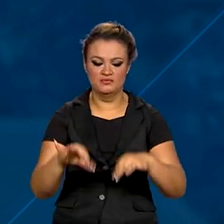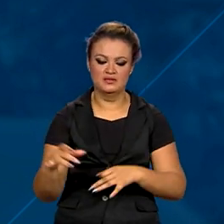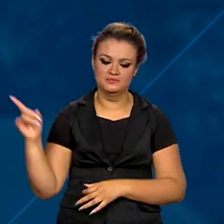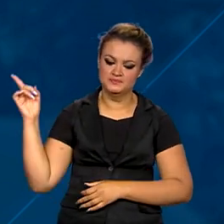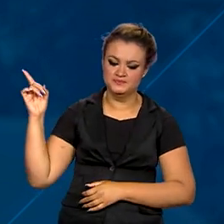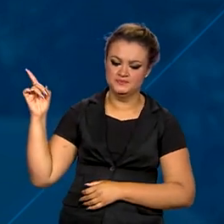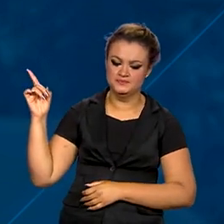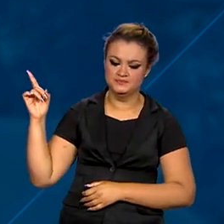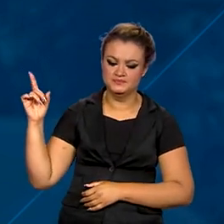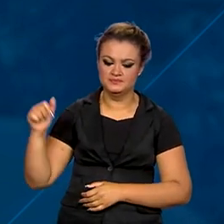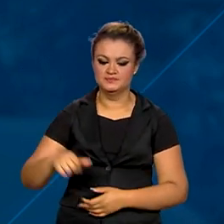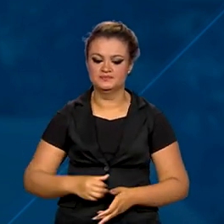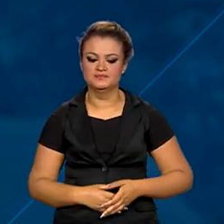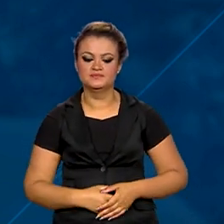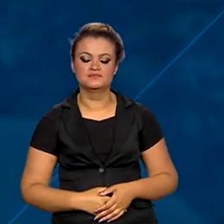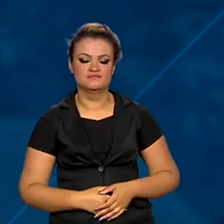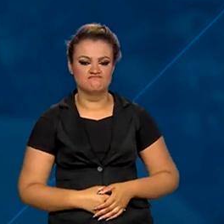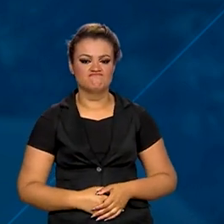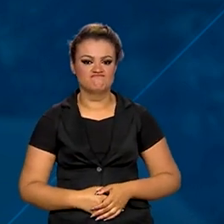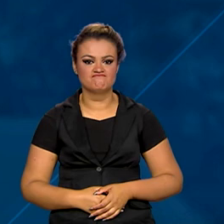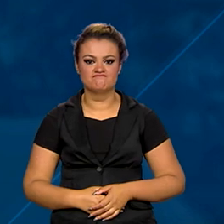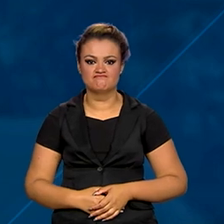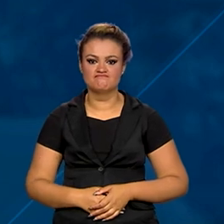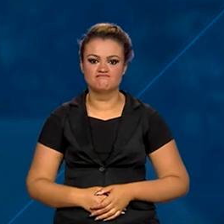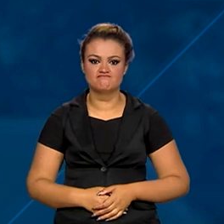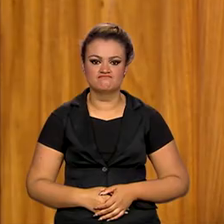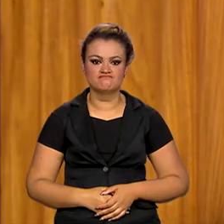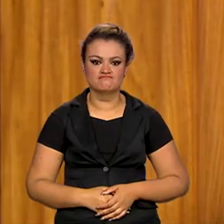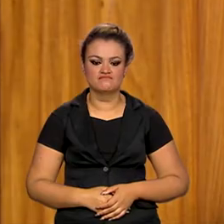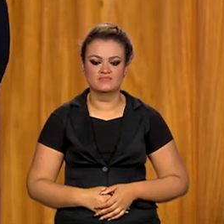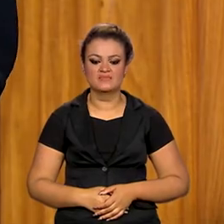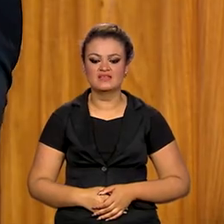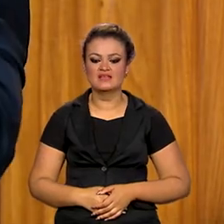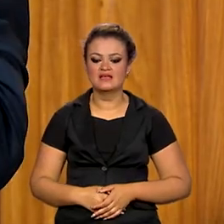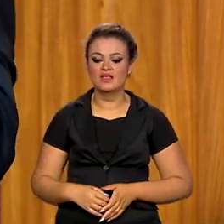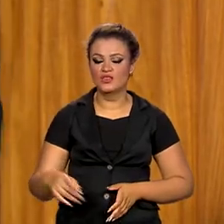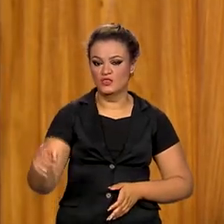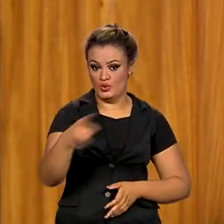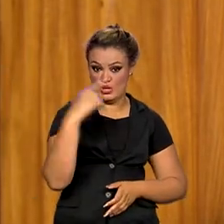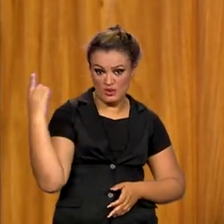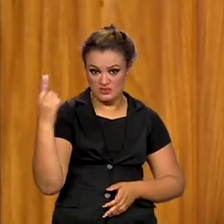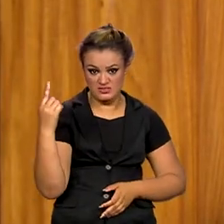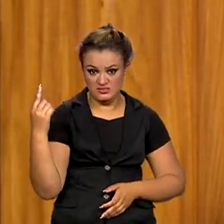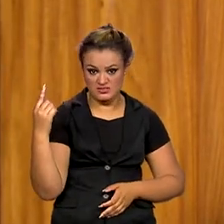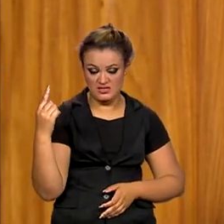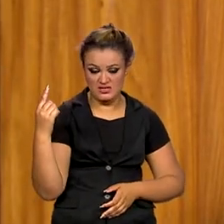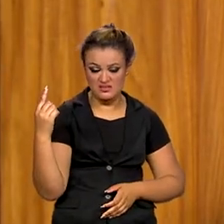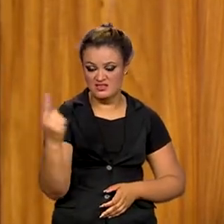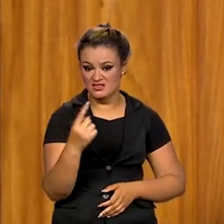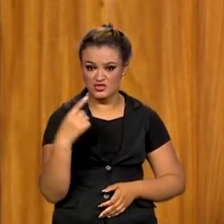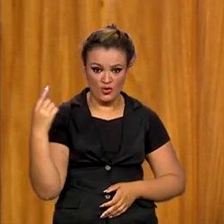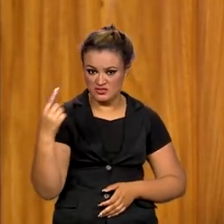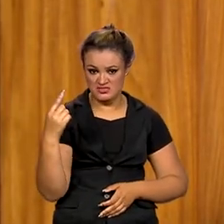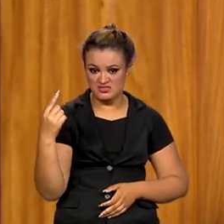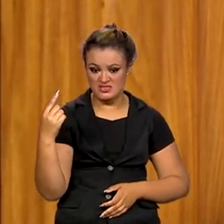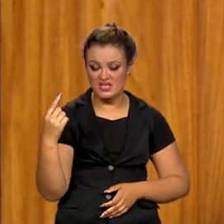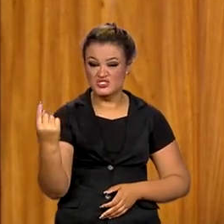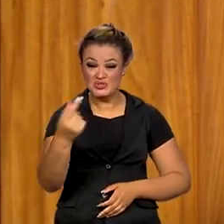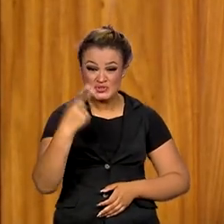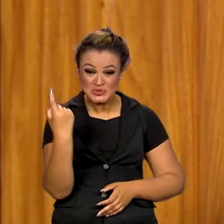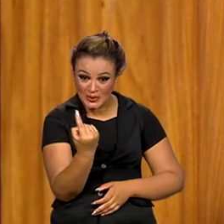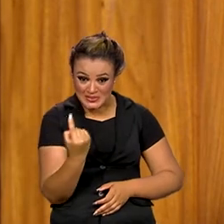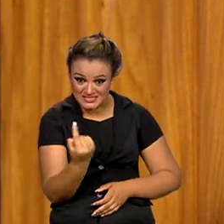registrados 1.595 boletins de ocorrência. Nenhum de nós, nenhuma de nós,